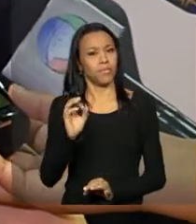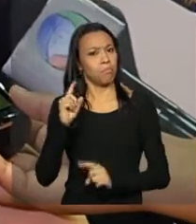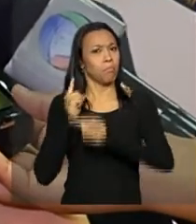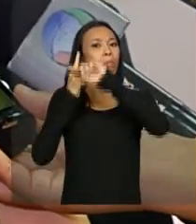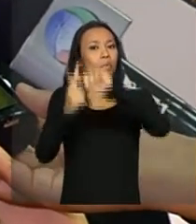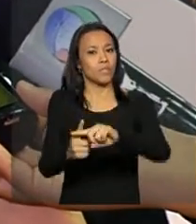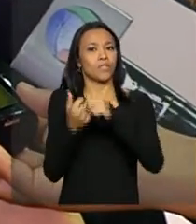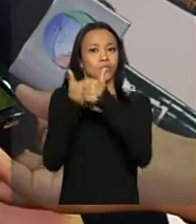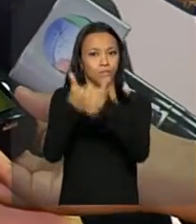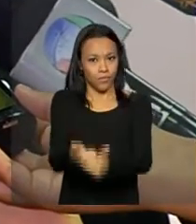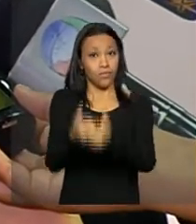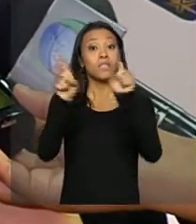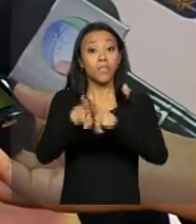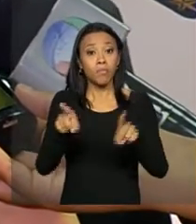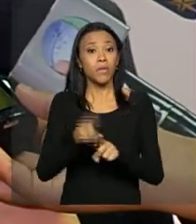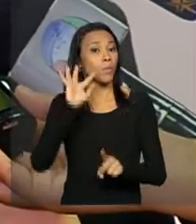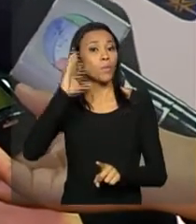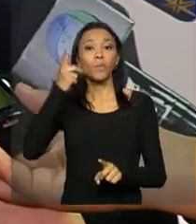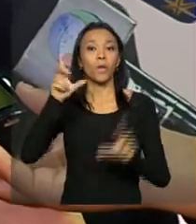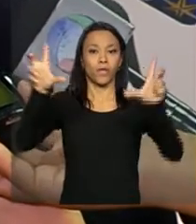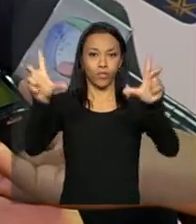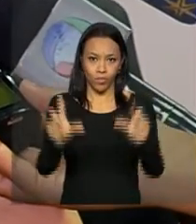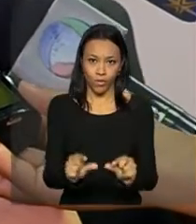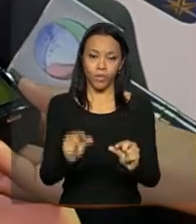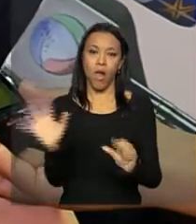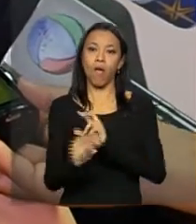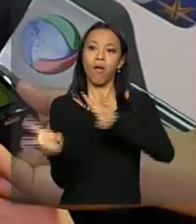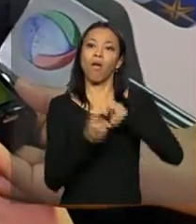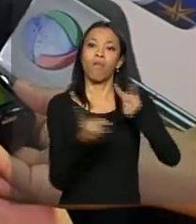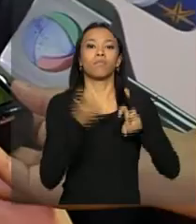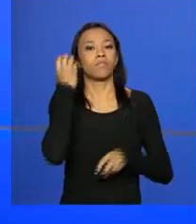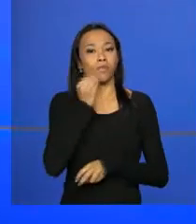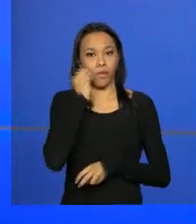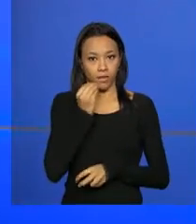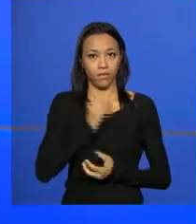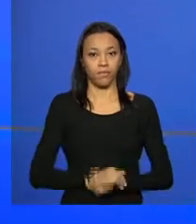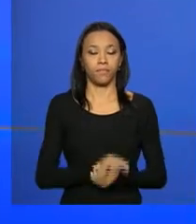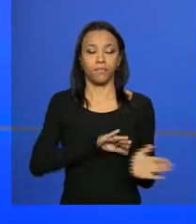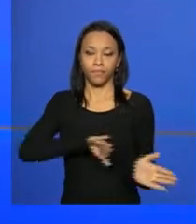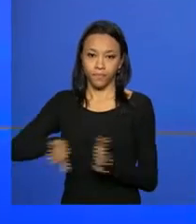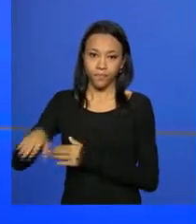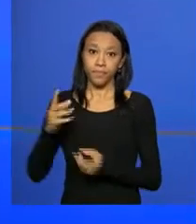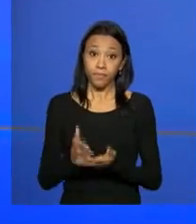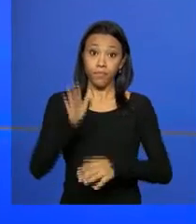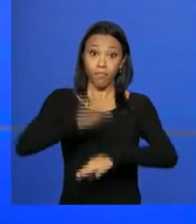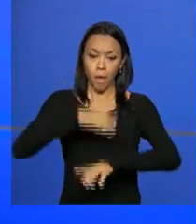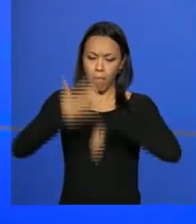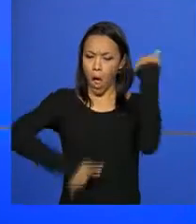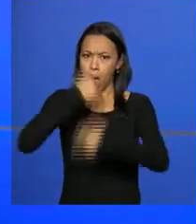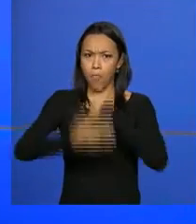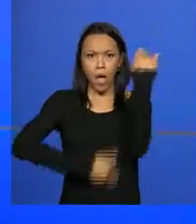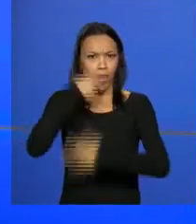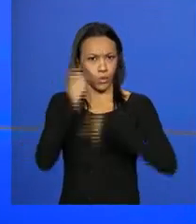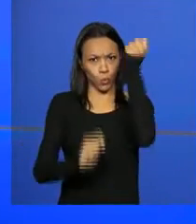positivo, principalmente da diminuição de furto de aparelhos e celulares. A produção industrial cresceu no mês